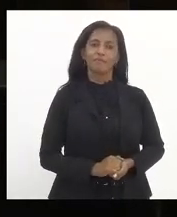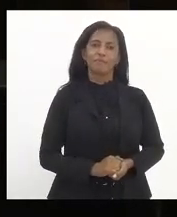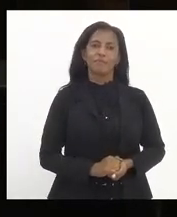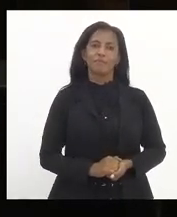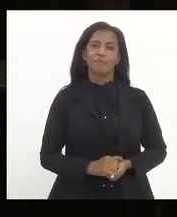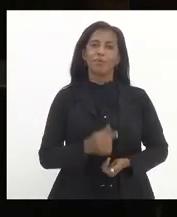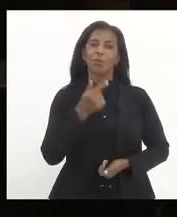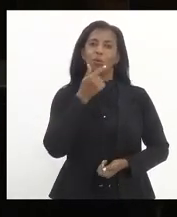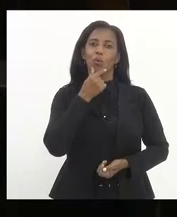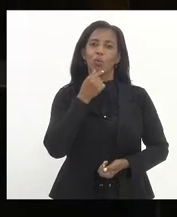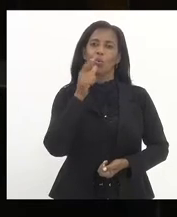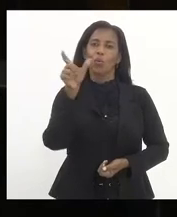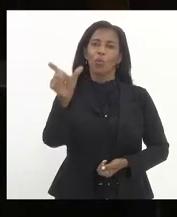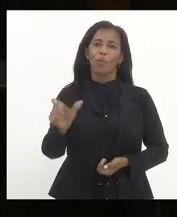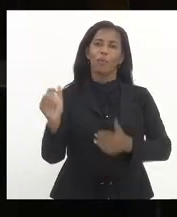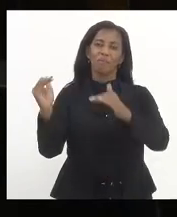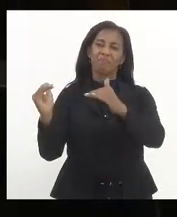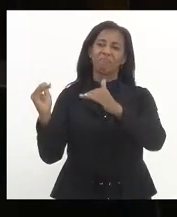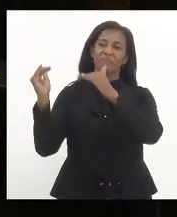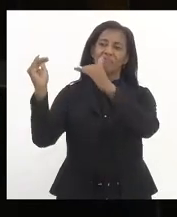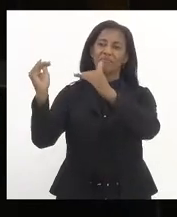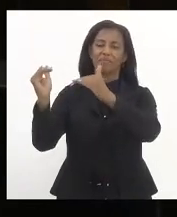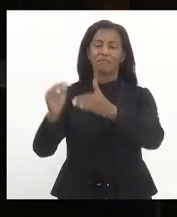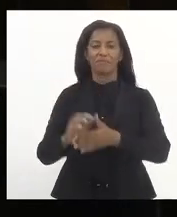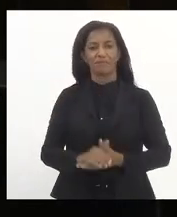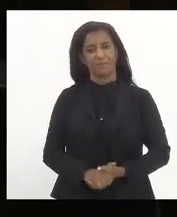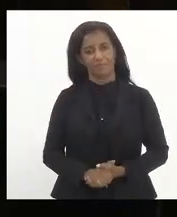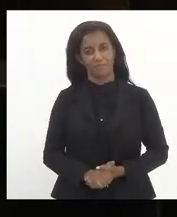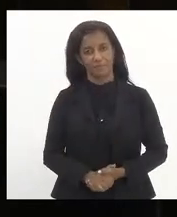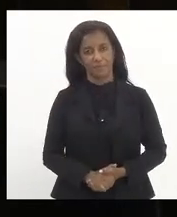um homem de grande sobriedade,